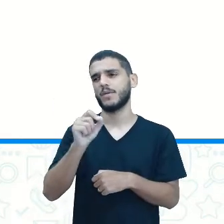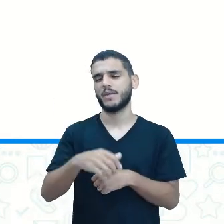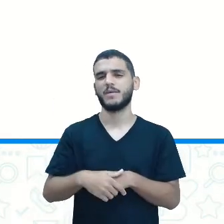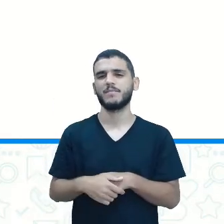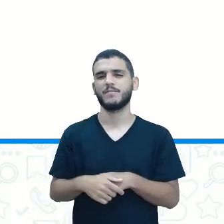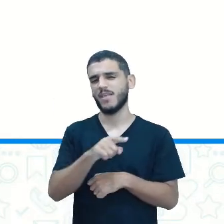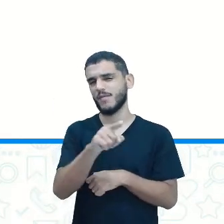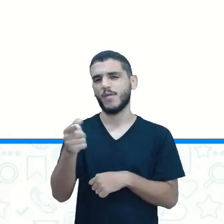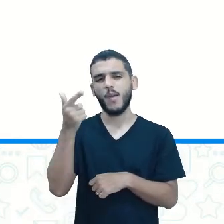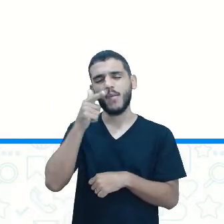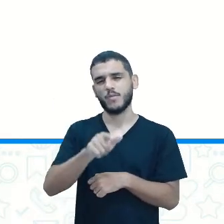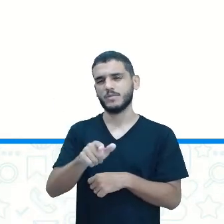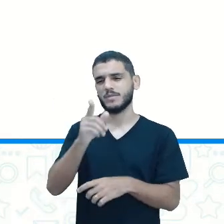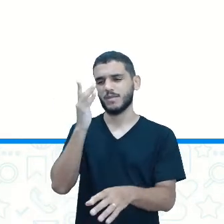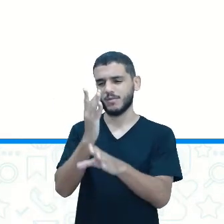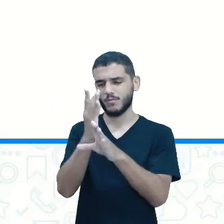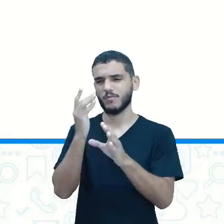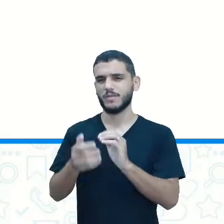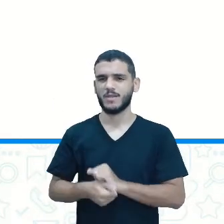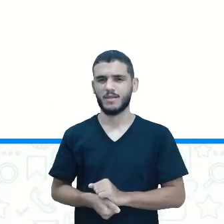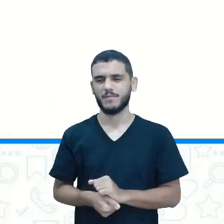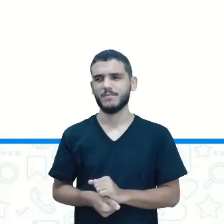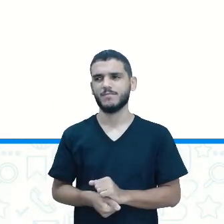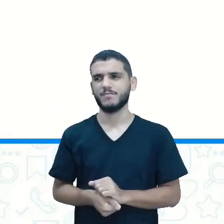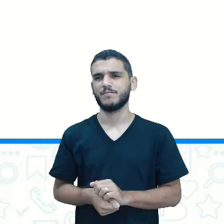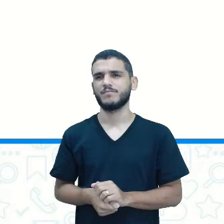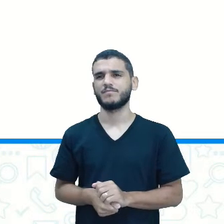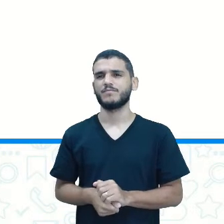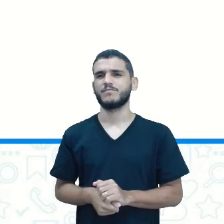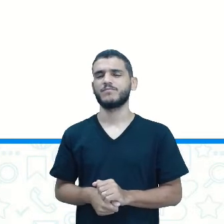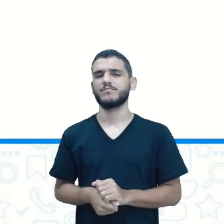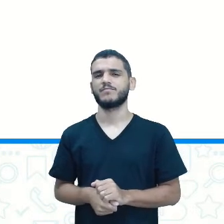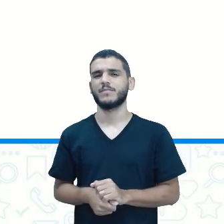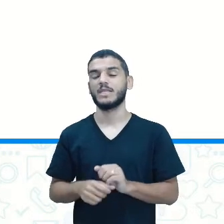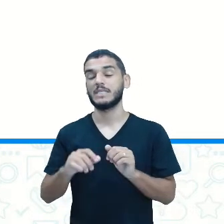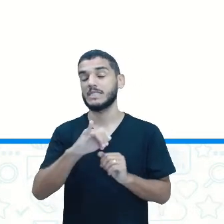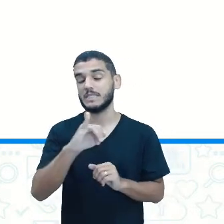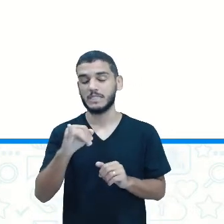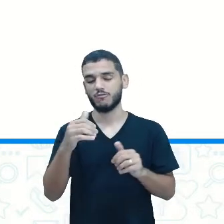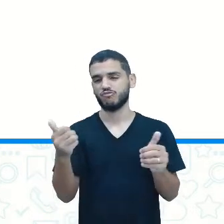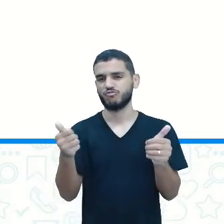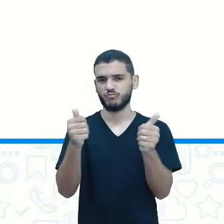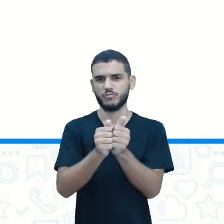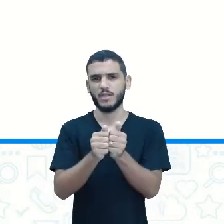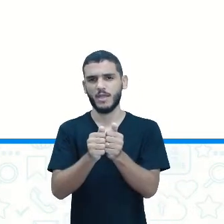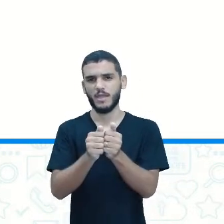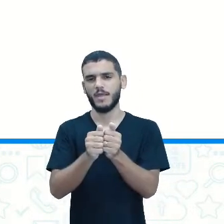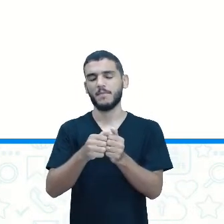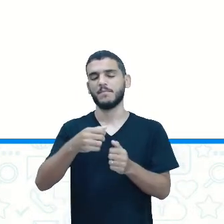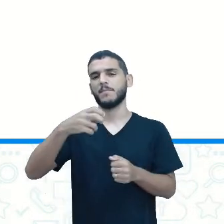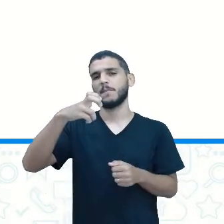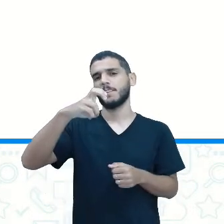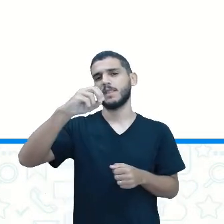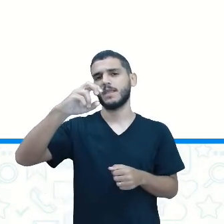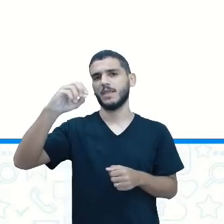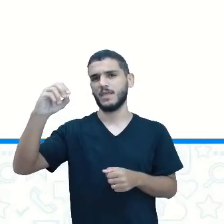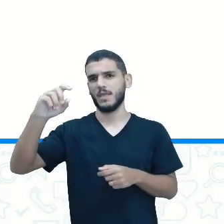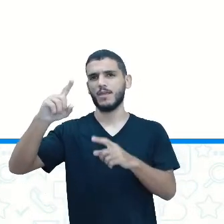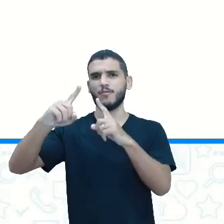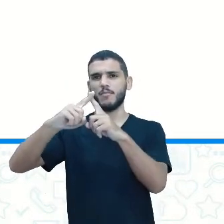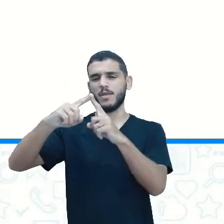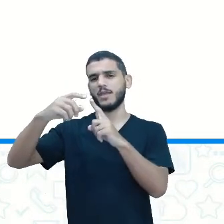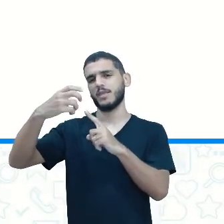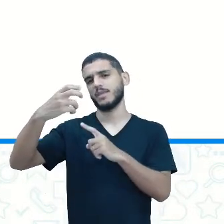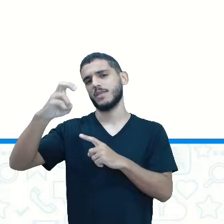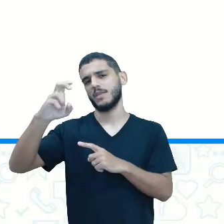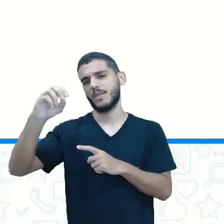já conseguiram identificar aí? Será que se eu juntar aí, ó, 500 mais 500 e pegar 2 pezinhos de